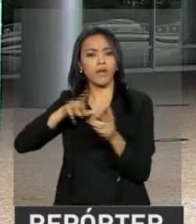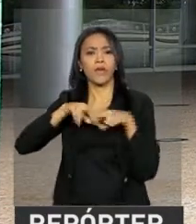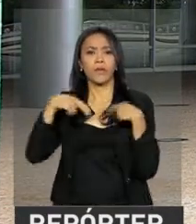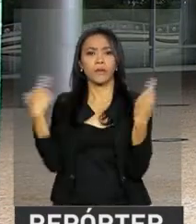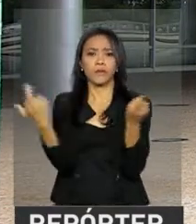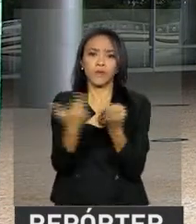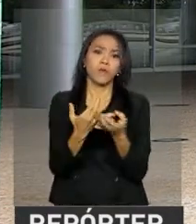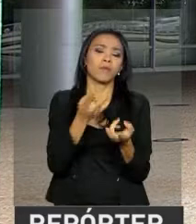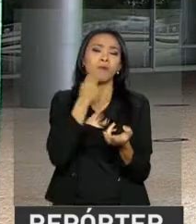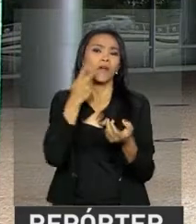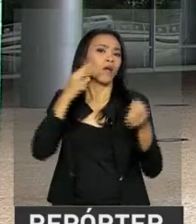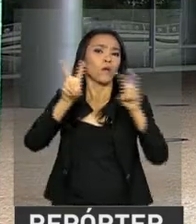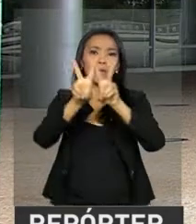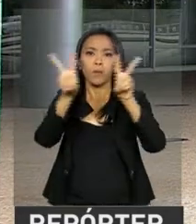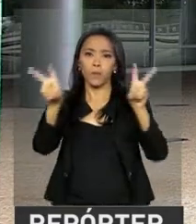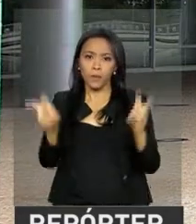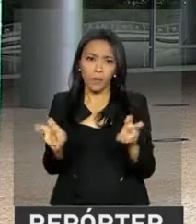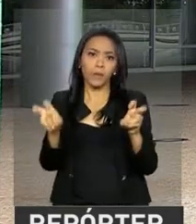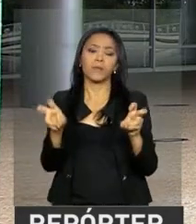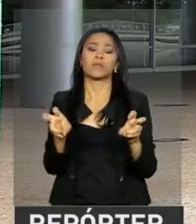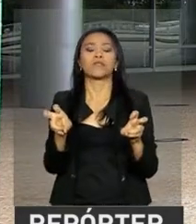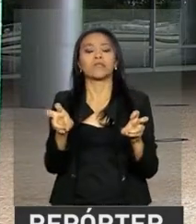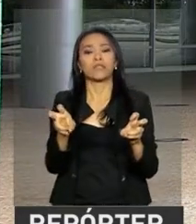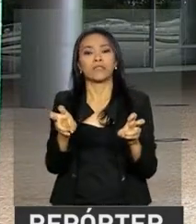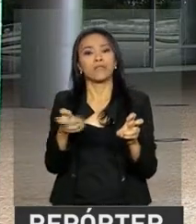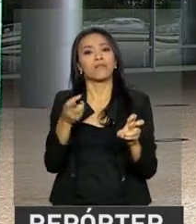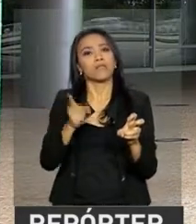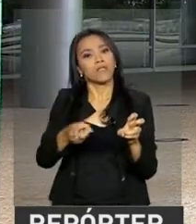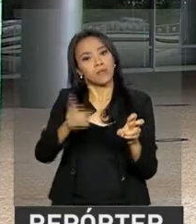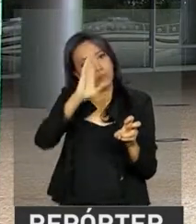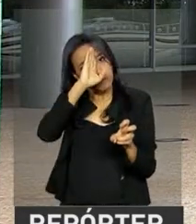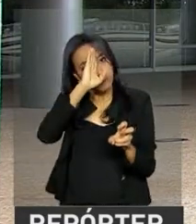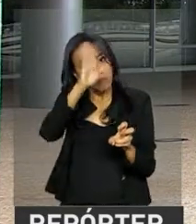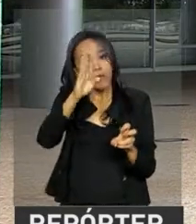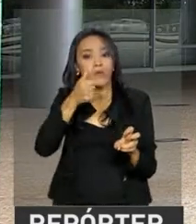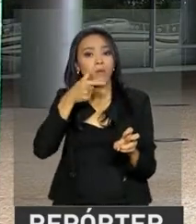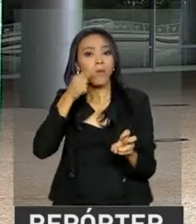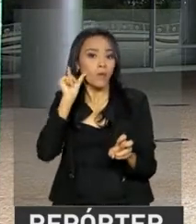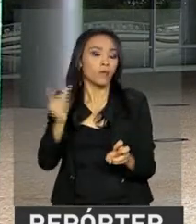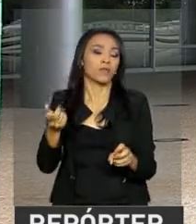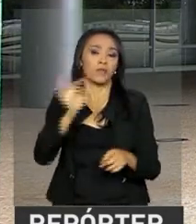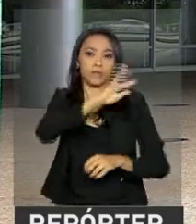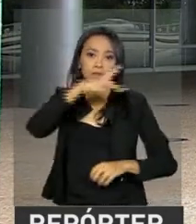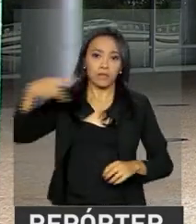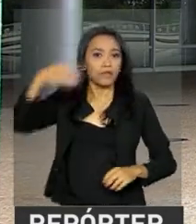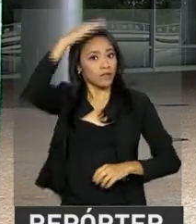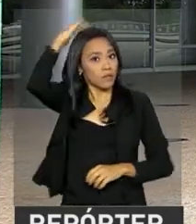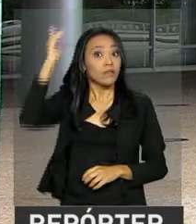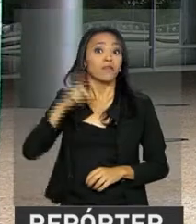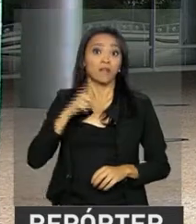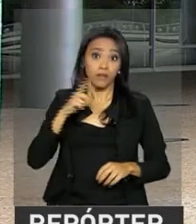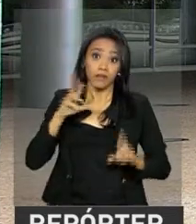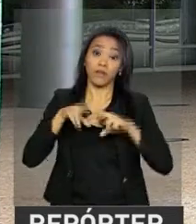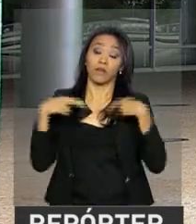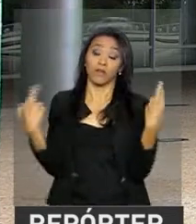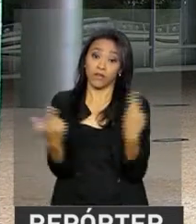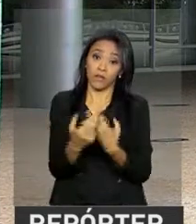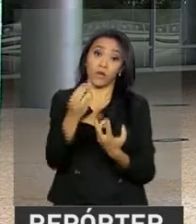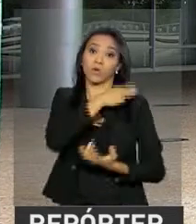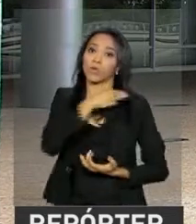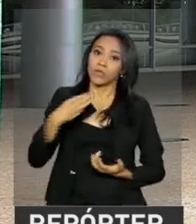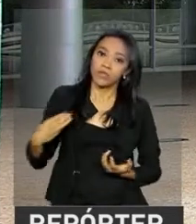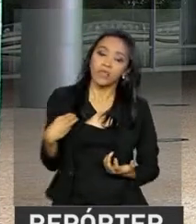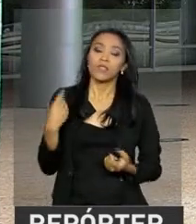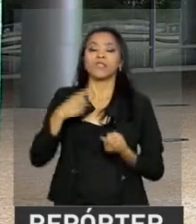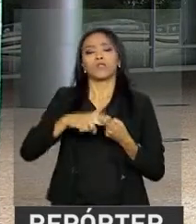desse assunto o governo vem tratando esse assunto com prioridade ontem portanto o presidente temer se reuniu com o ministro de estado